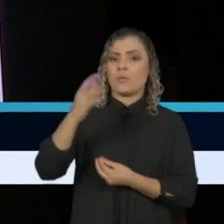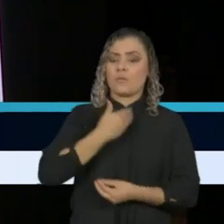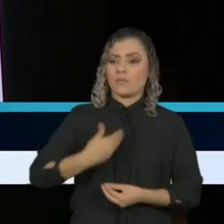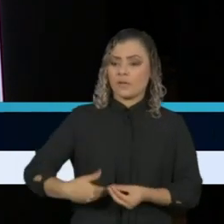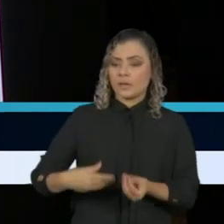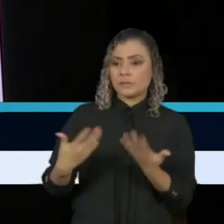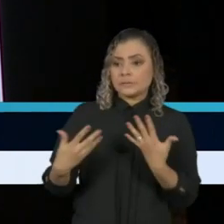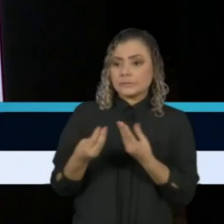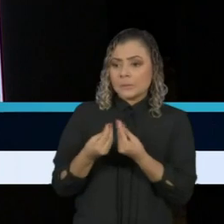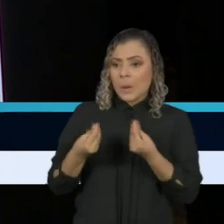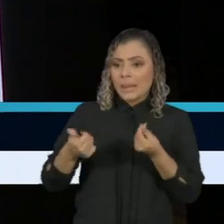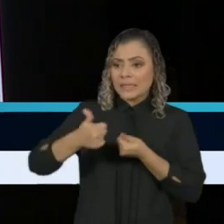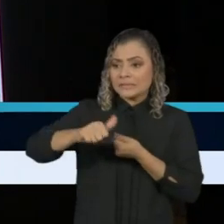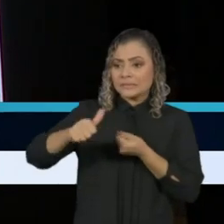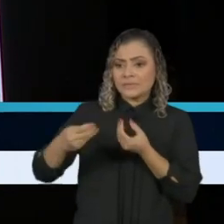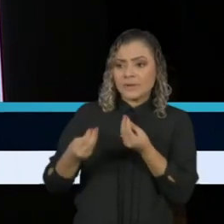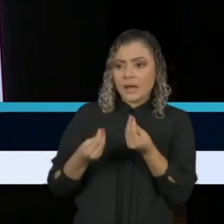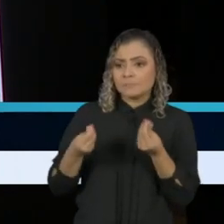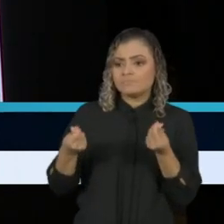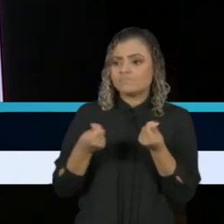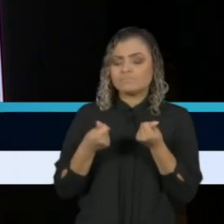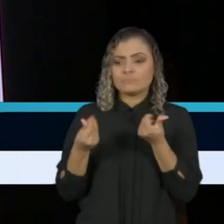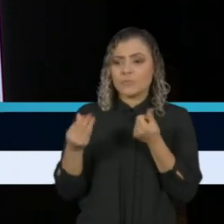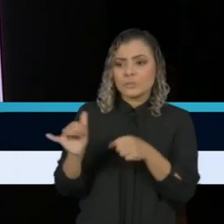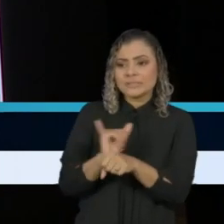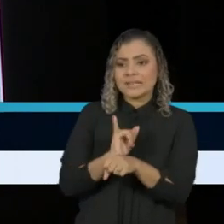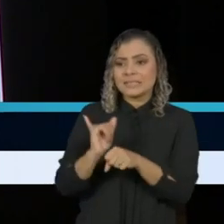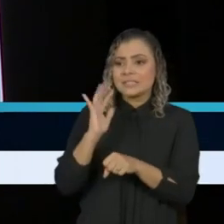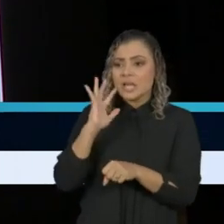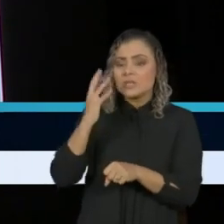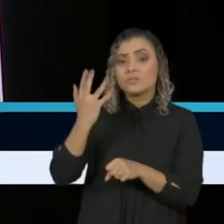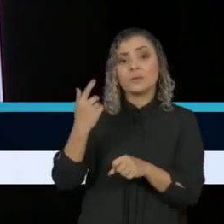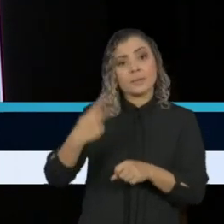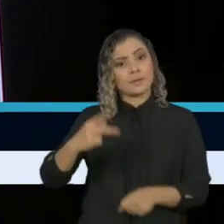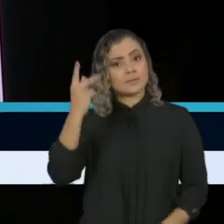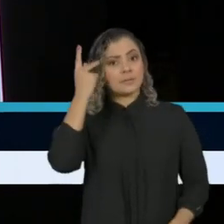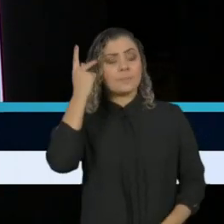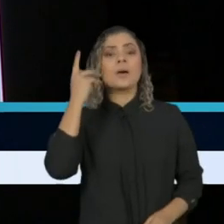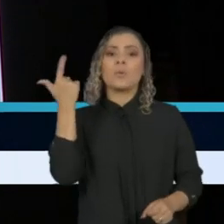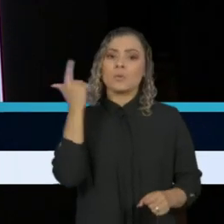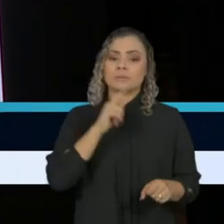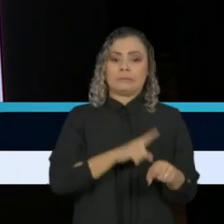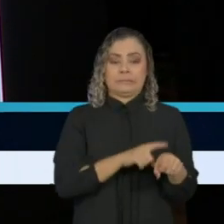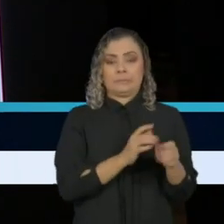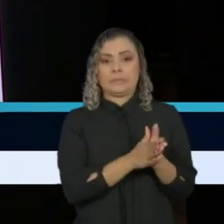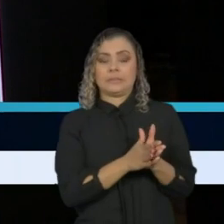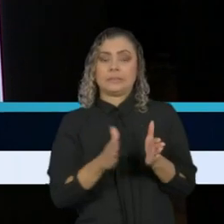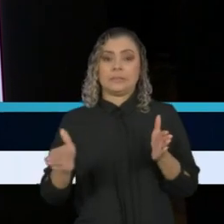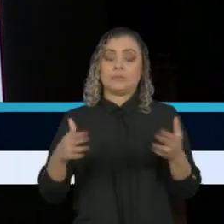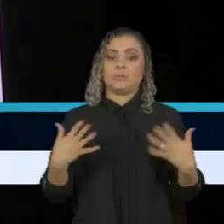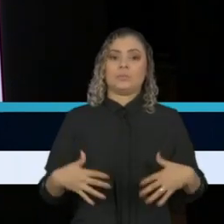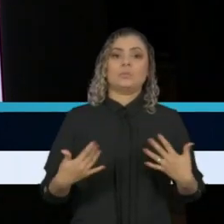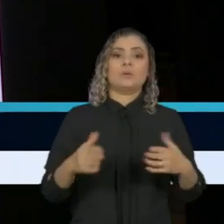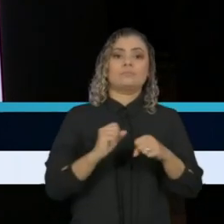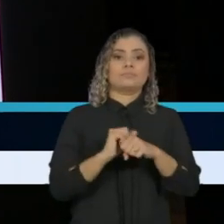austeridade qualitativa, antecipada, para que São Paulo pudesse enfrentar sem sobressaltos o combate ao Covid. Então, a partir